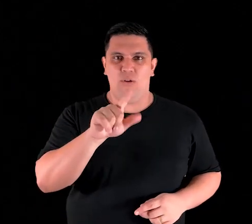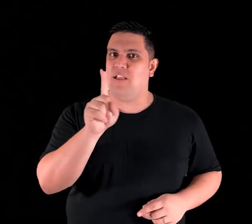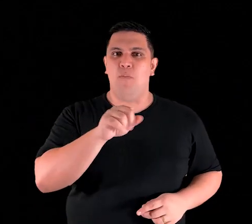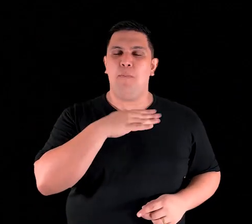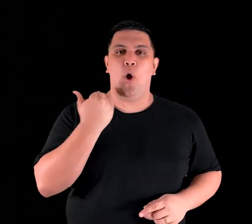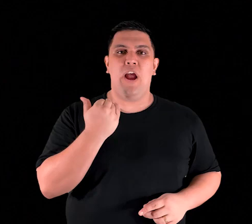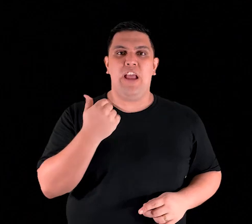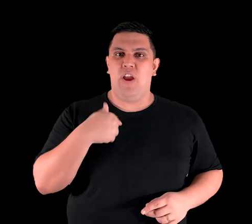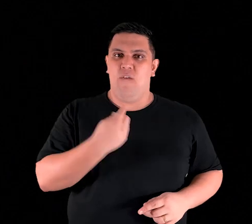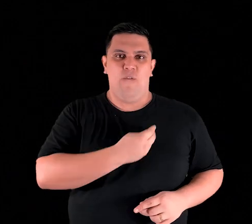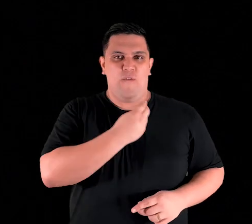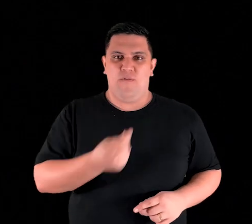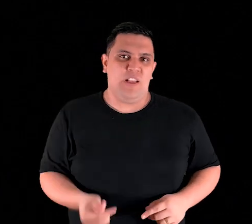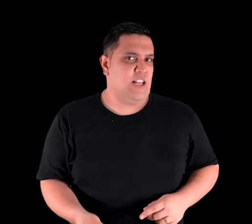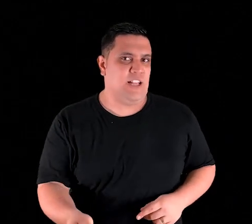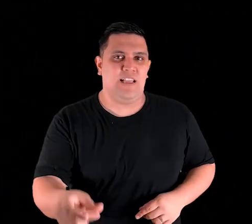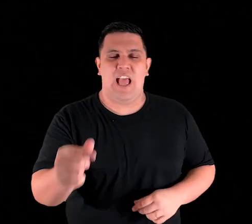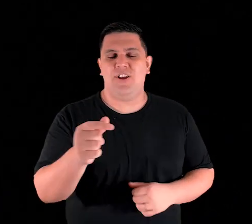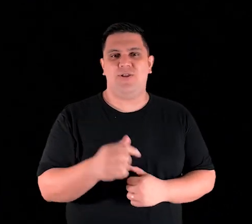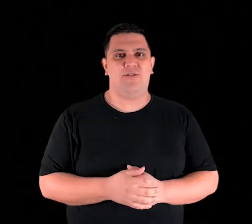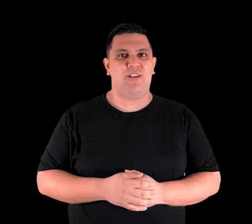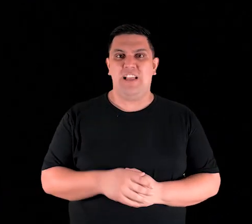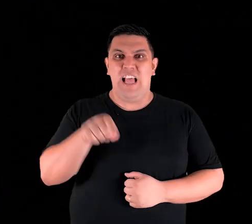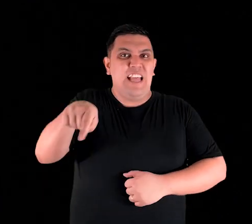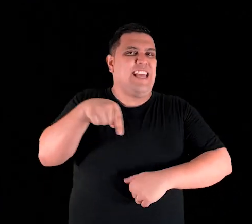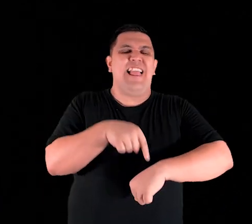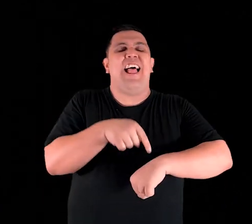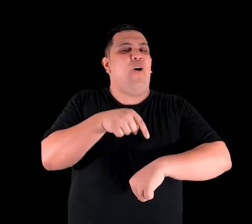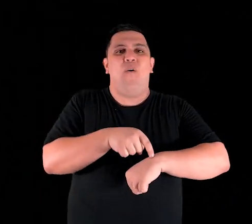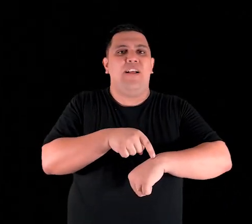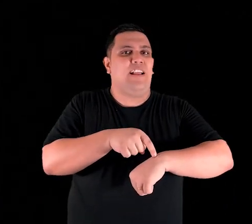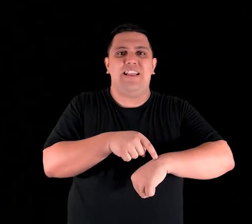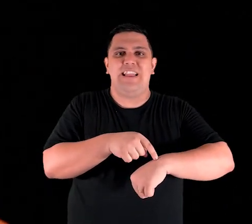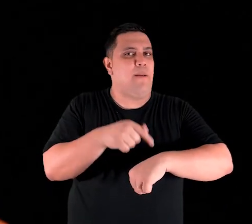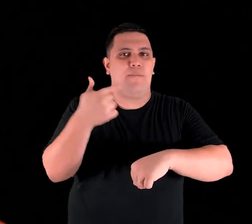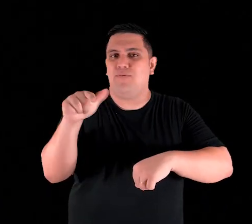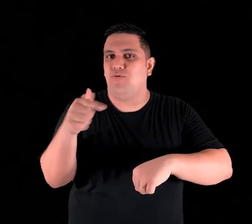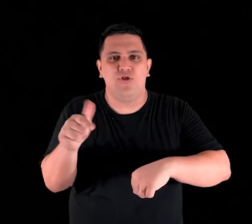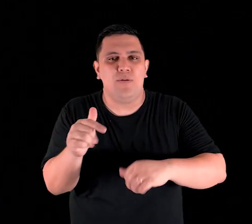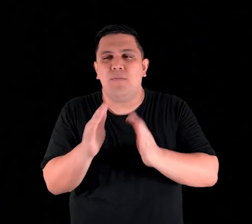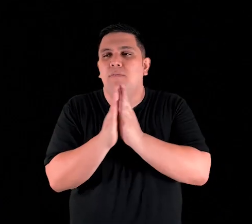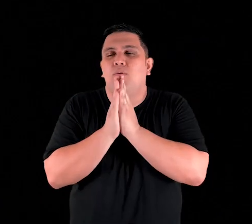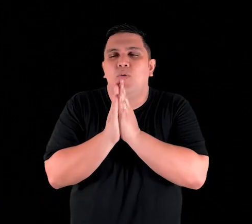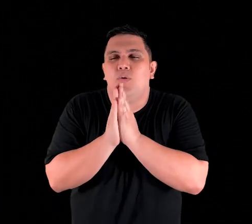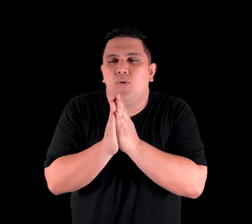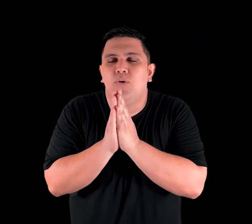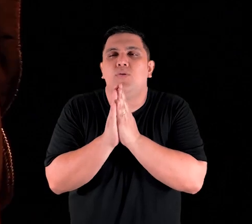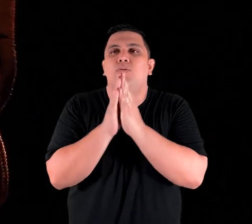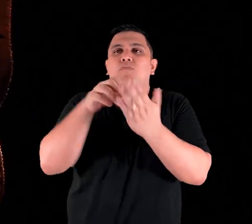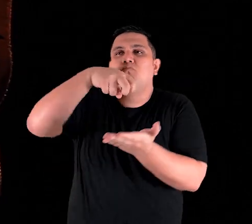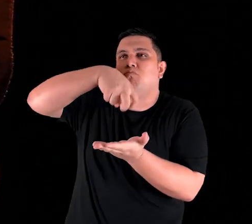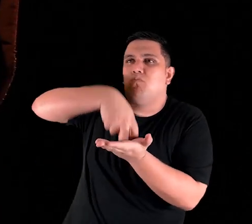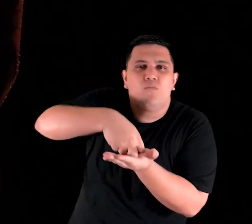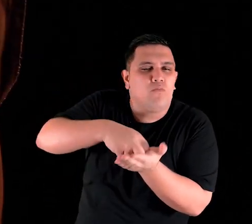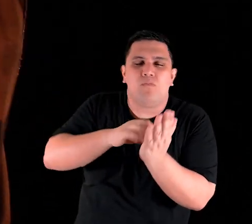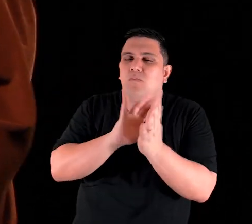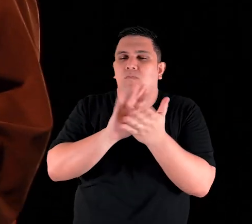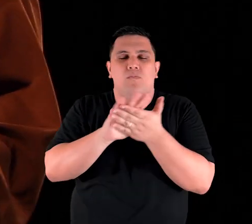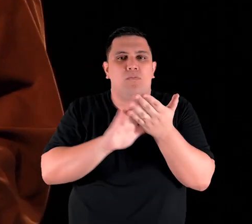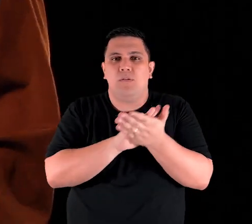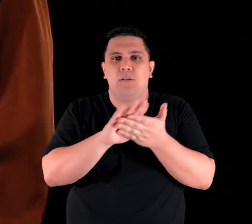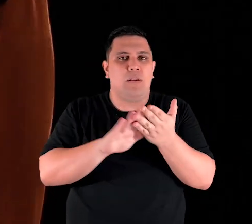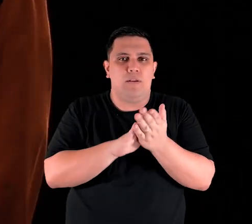Naquela hora, não havia mais tempo para súplicas e nem